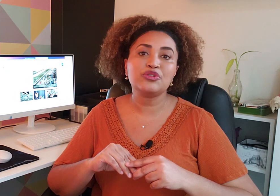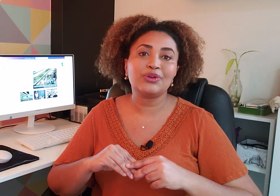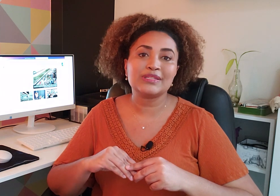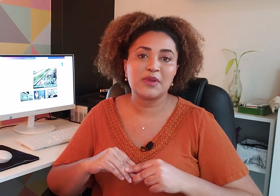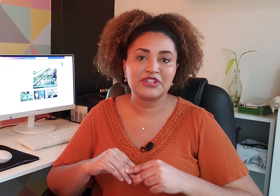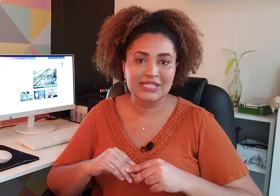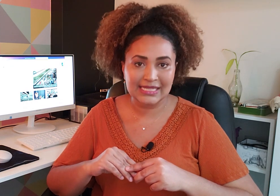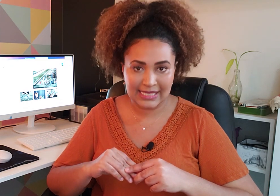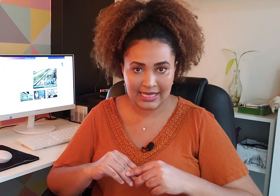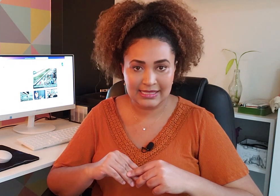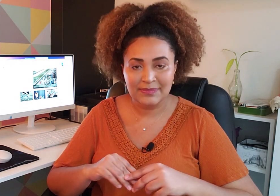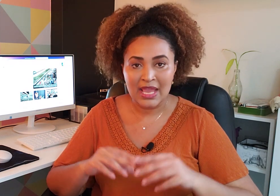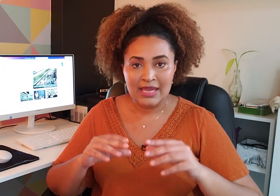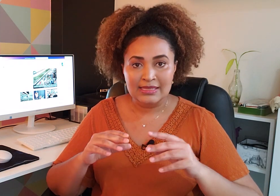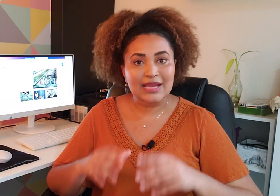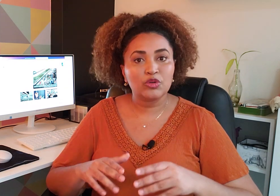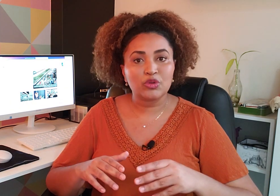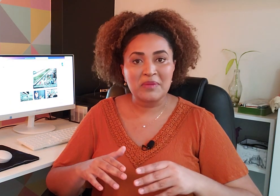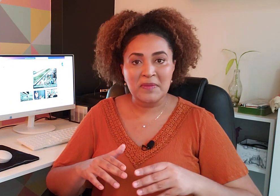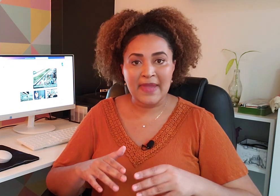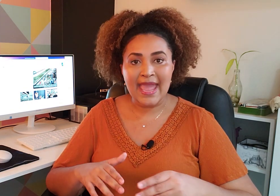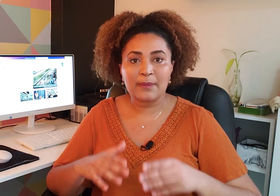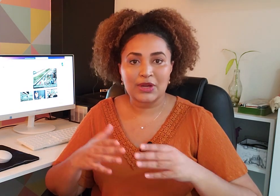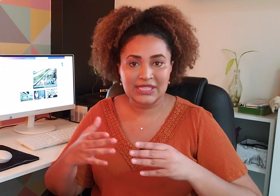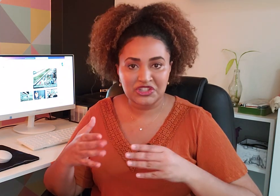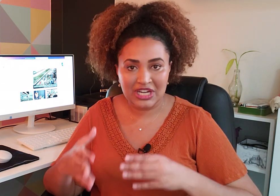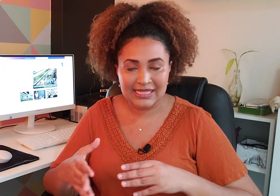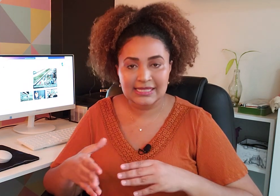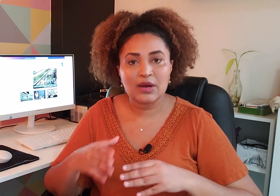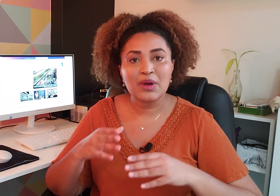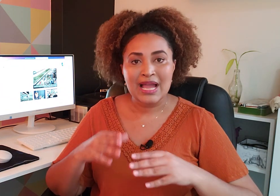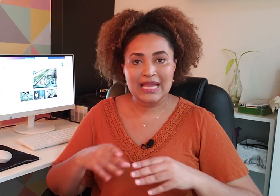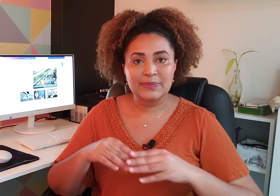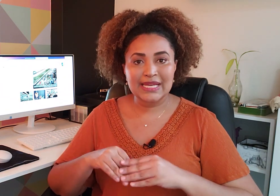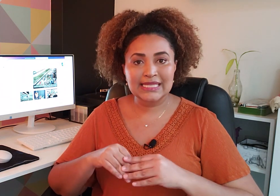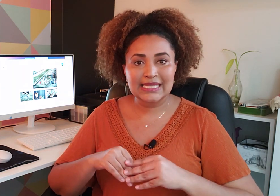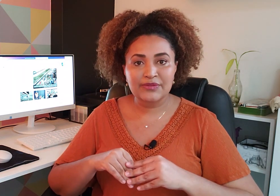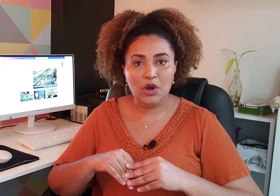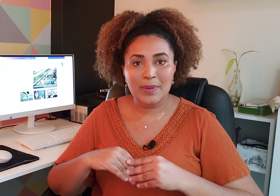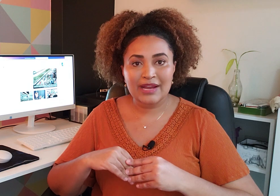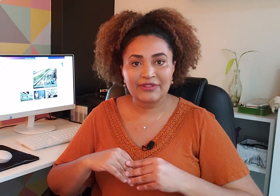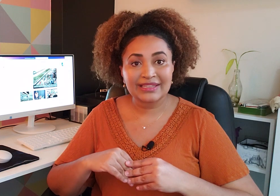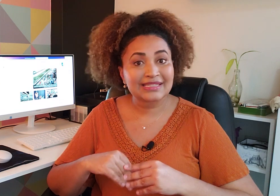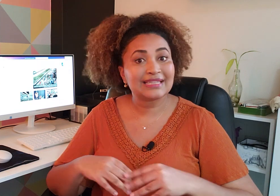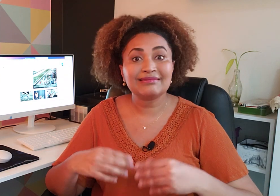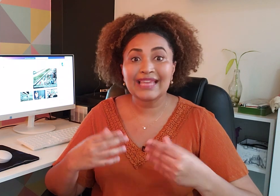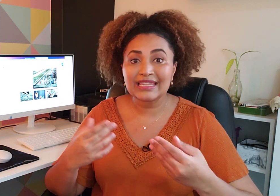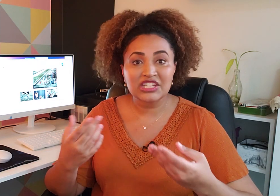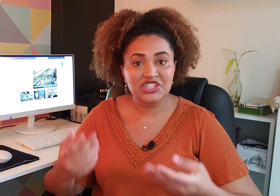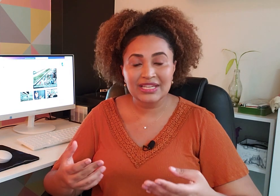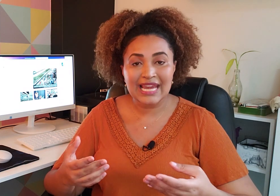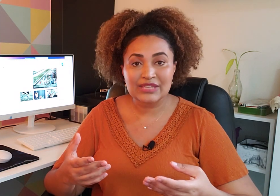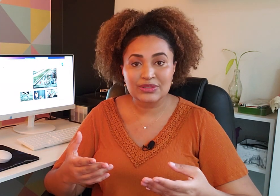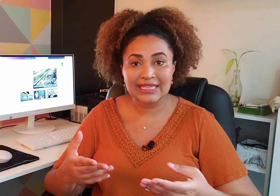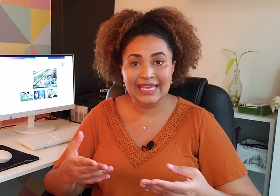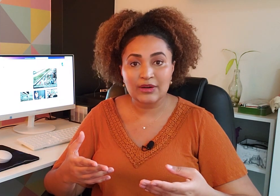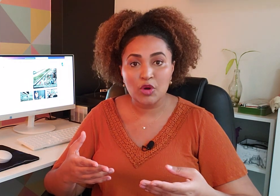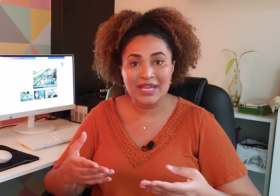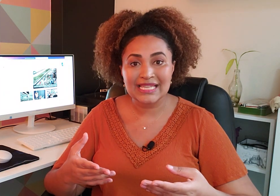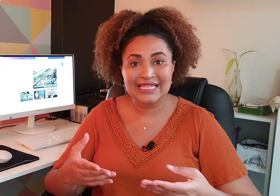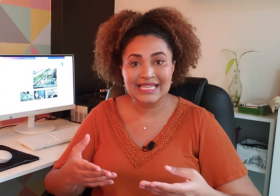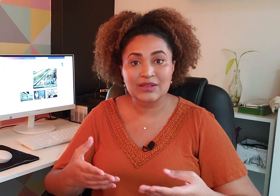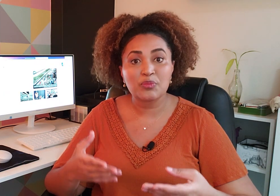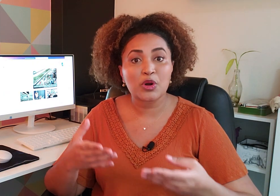ingressos para rio 2016 segundo o mp após a indicação a empresa desviou para venda centenas de